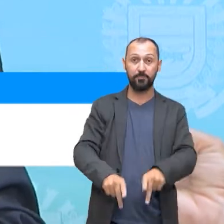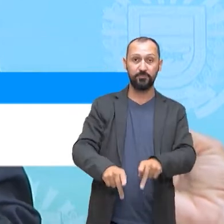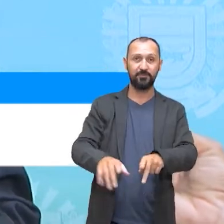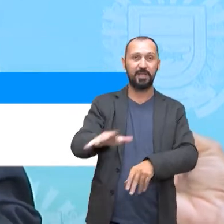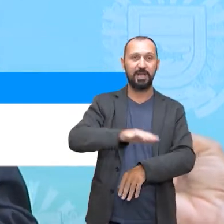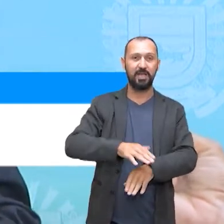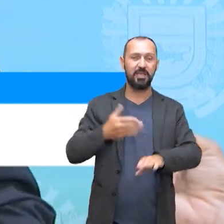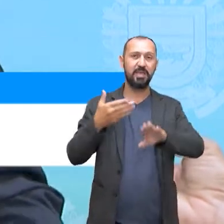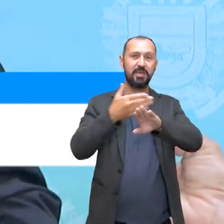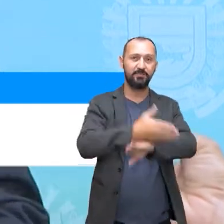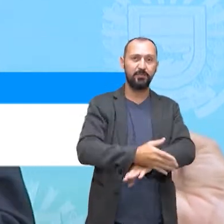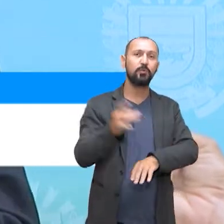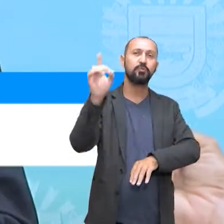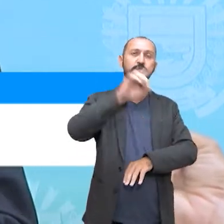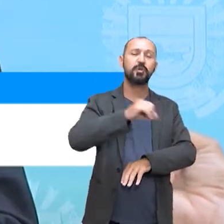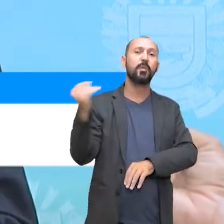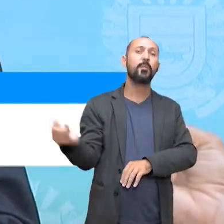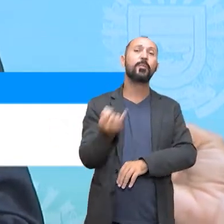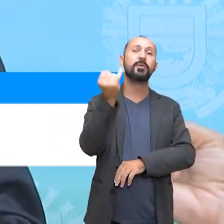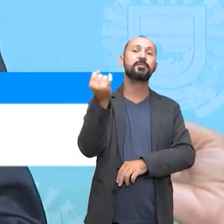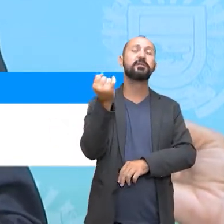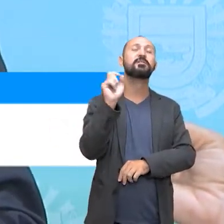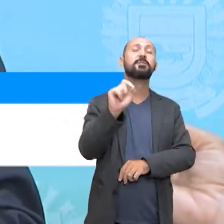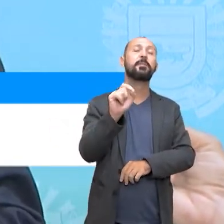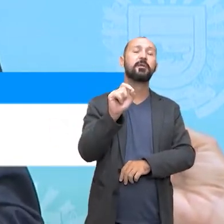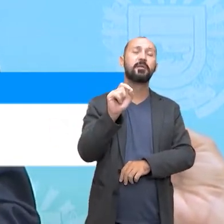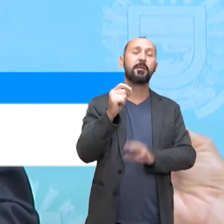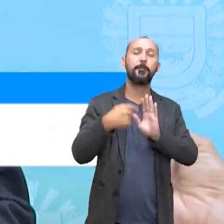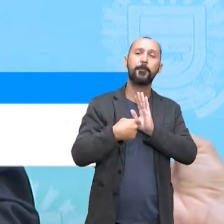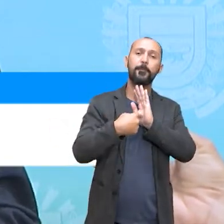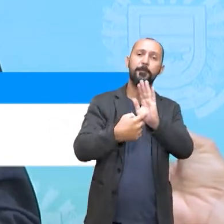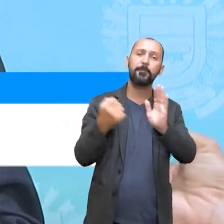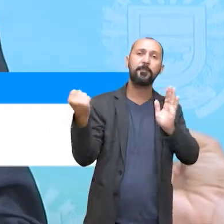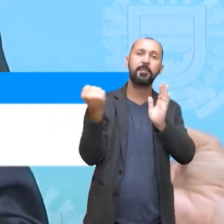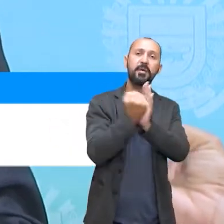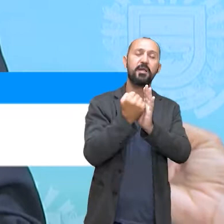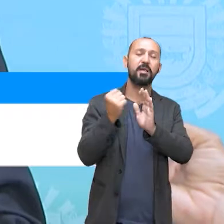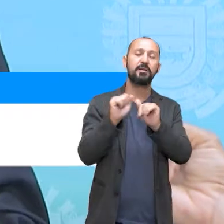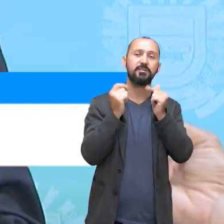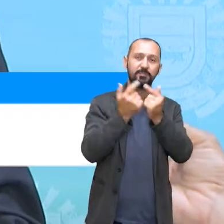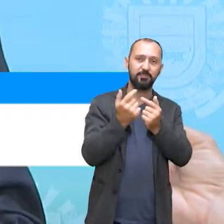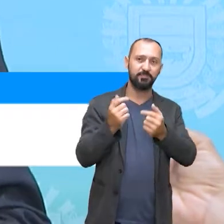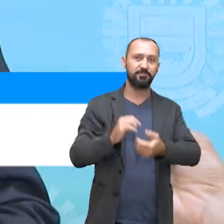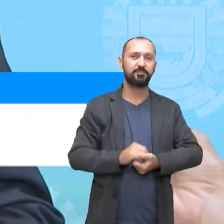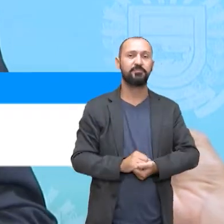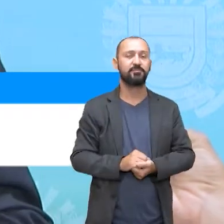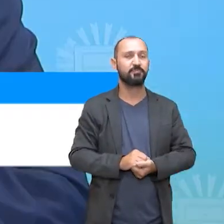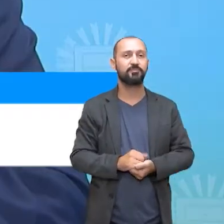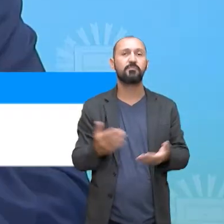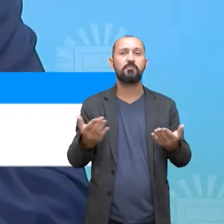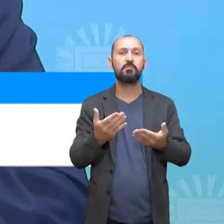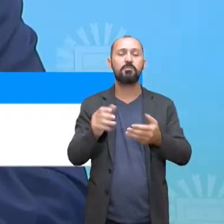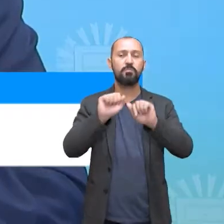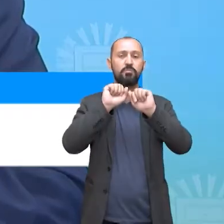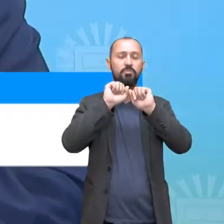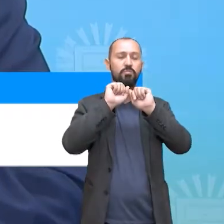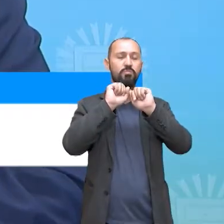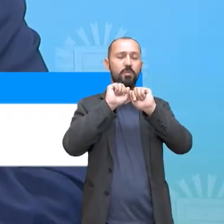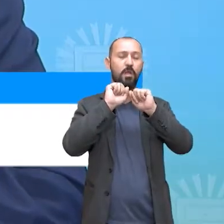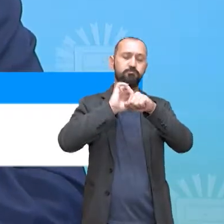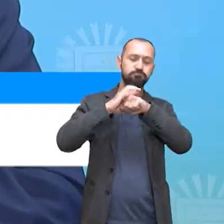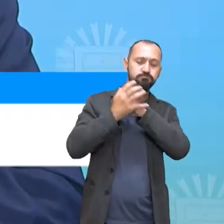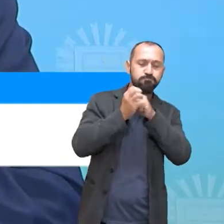do público aqui. Então, acho que é um dia importante para restabelecer, de fato, a importância da Assembleia Legislativa. Com o fim